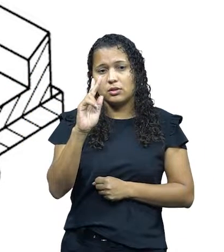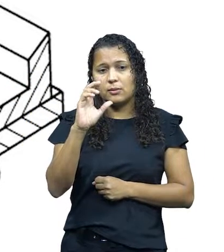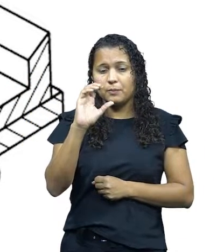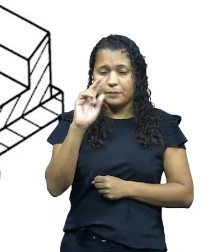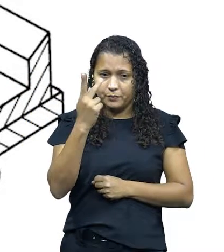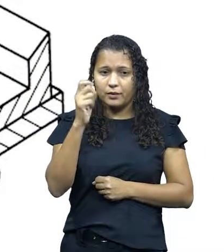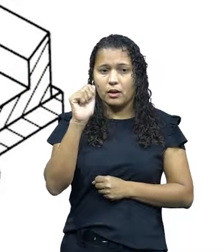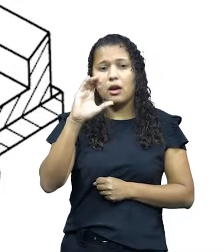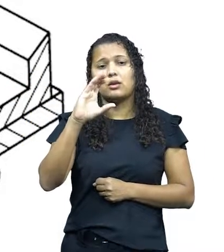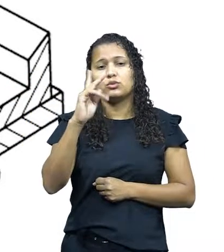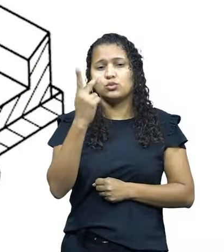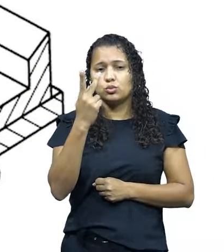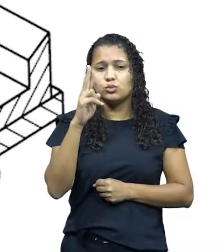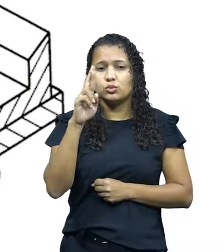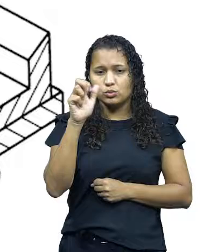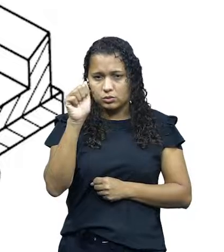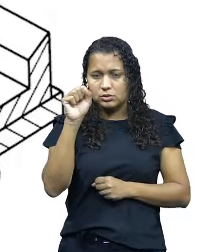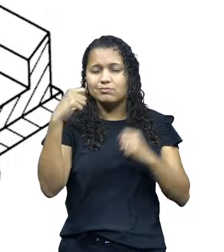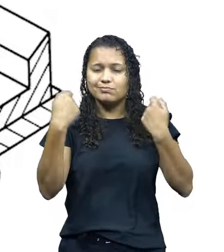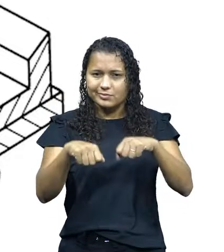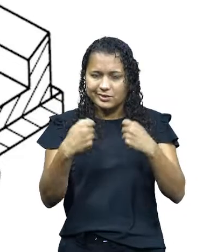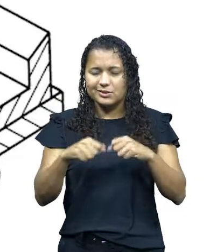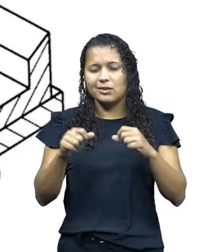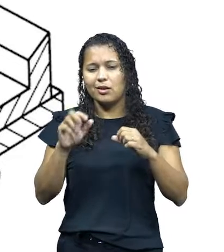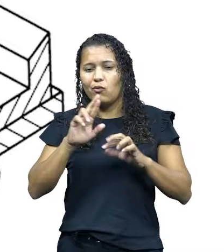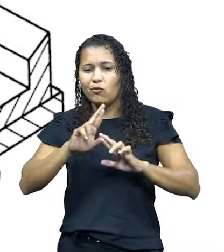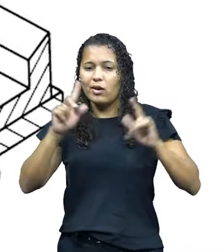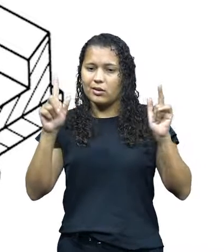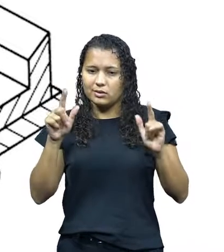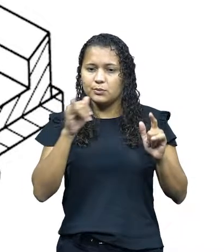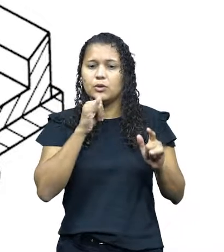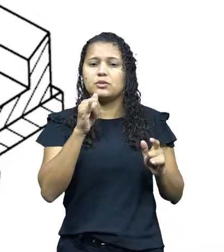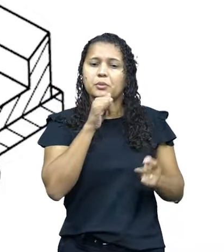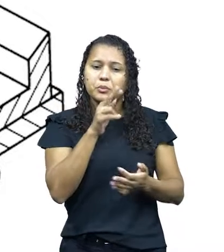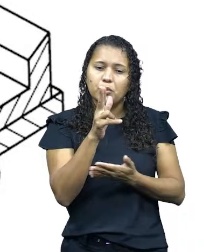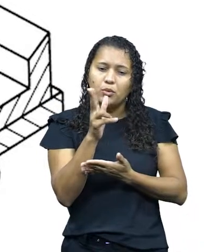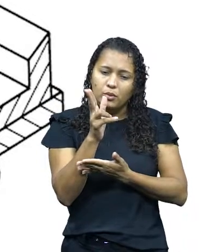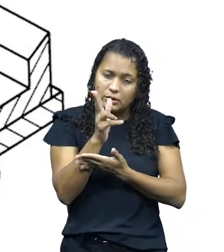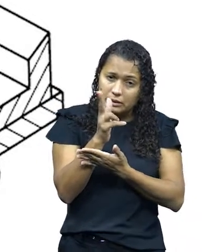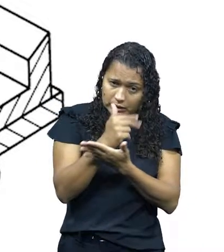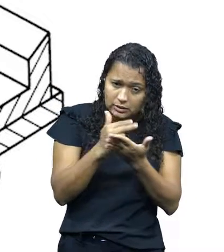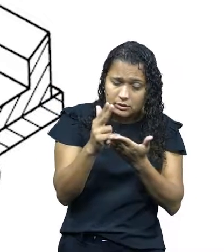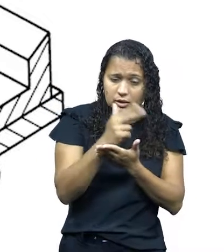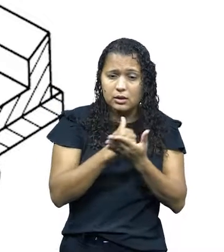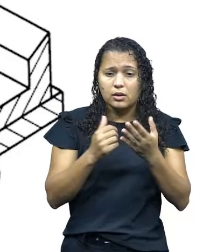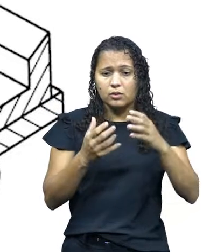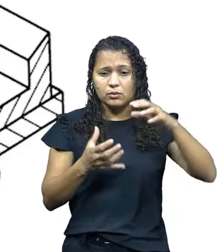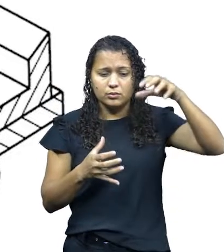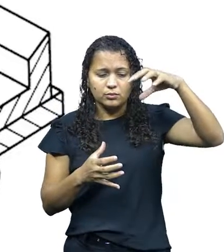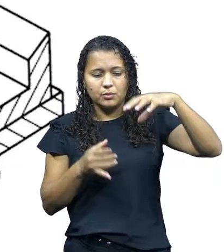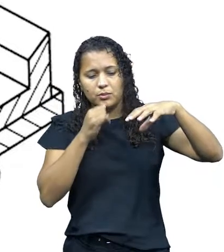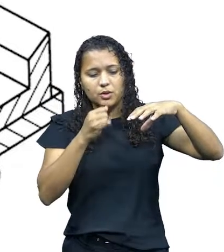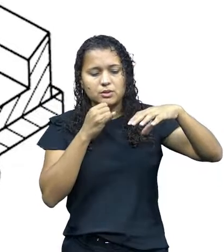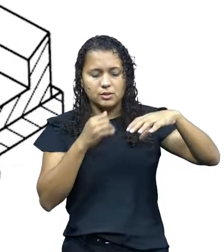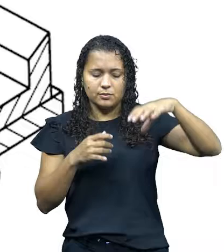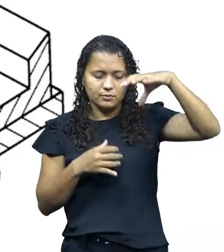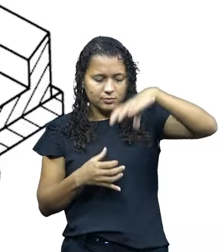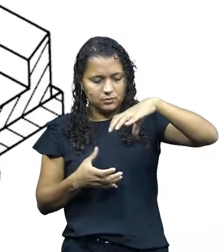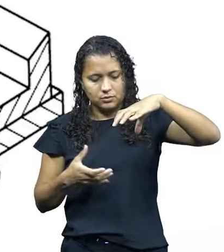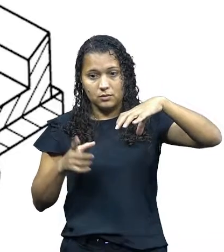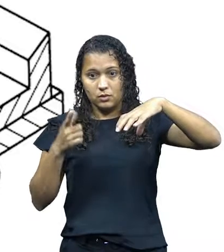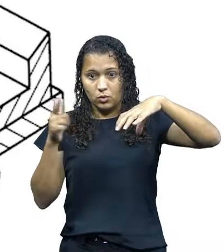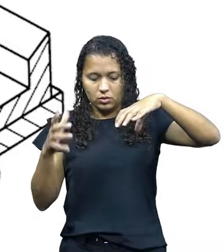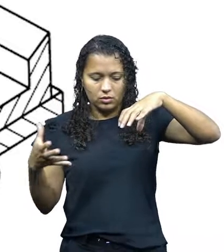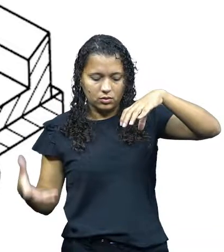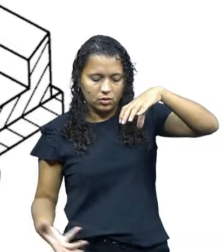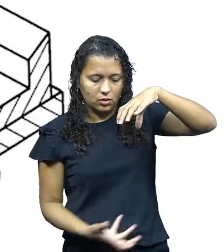em direções opostas ou em diferentes espaçamentos. Então, desenhos que são unidos, nesse caso, por